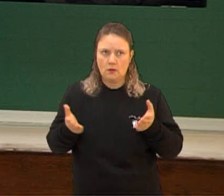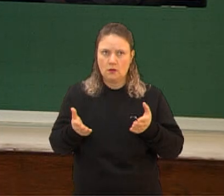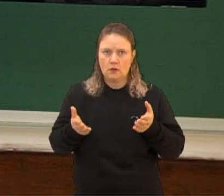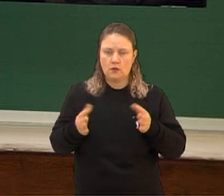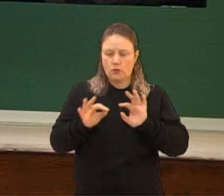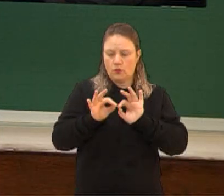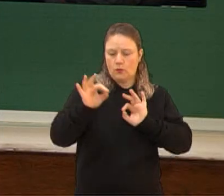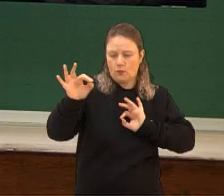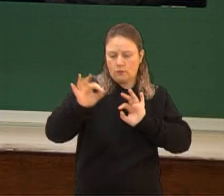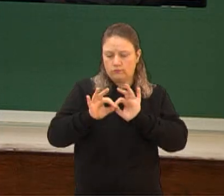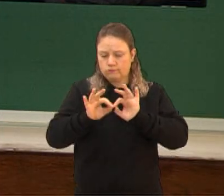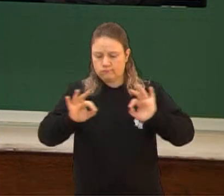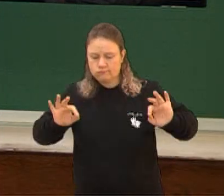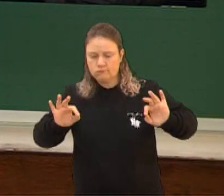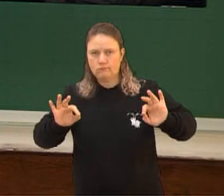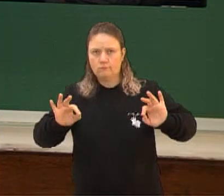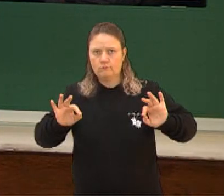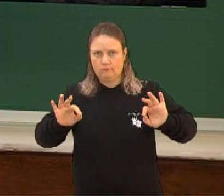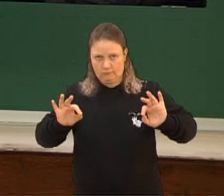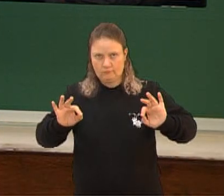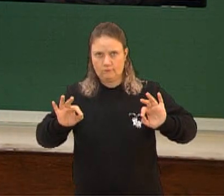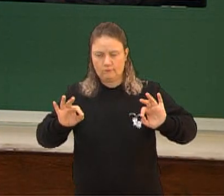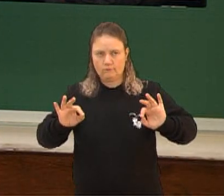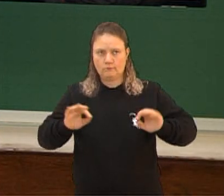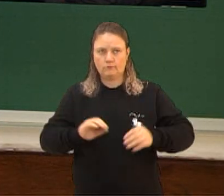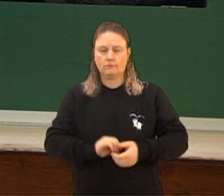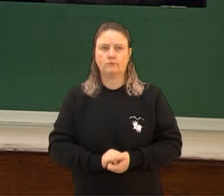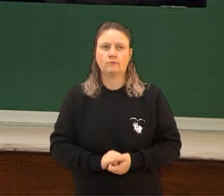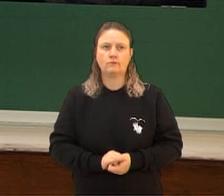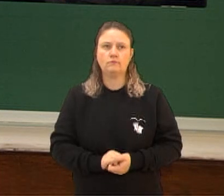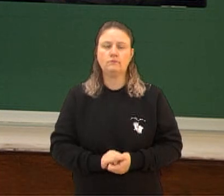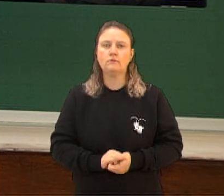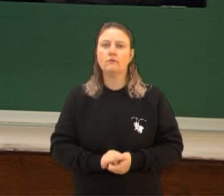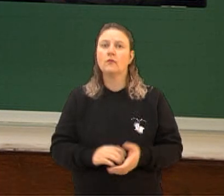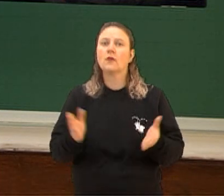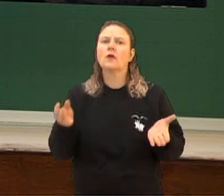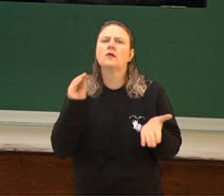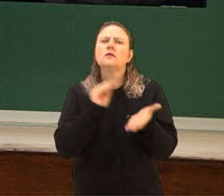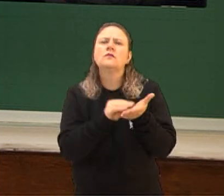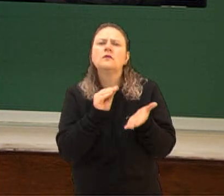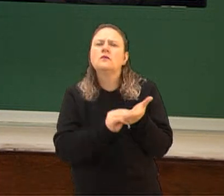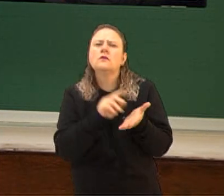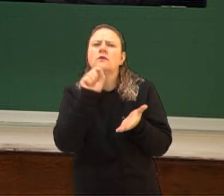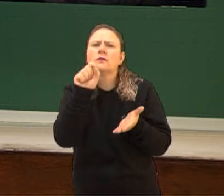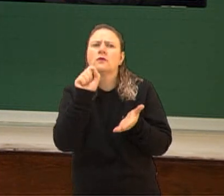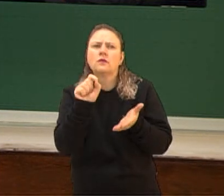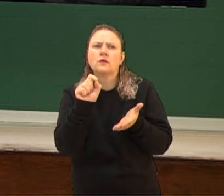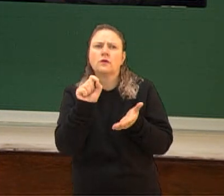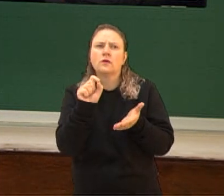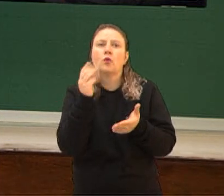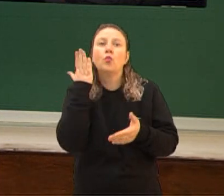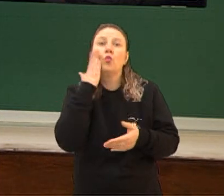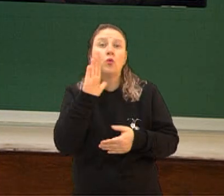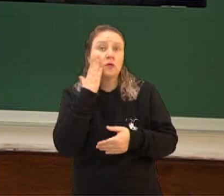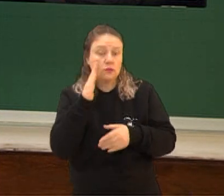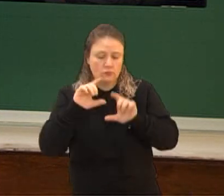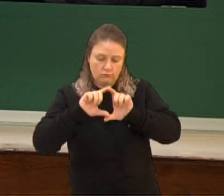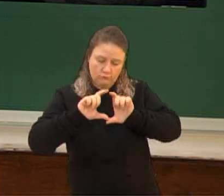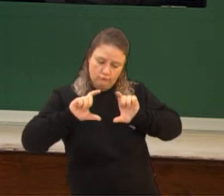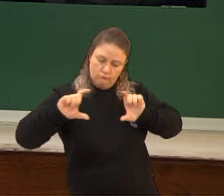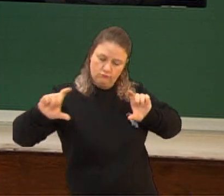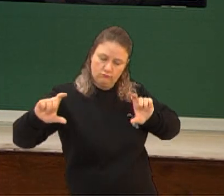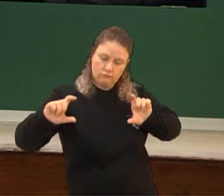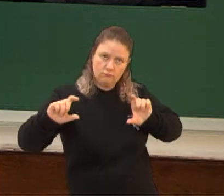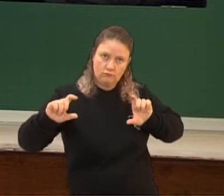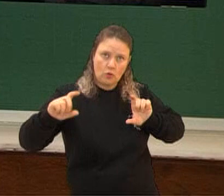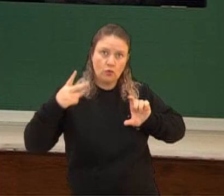20 dessas nossas base inferior e superior. Falta o que ainda? Falta essa área do azul aqui do lado. 2 vezes